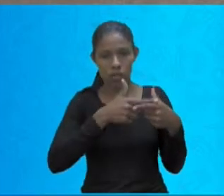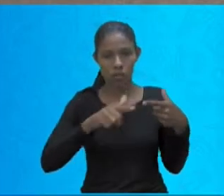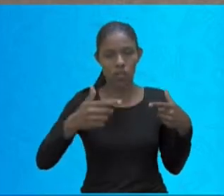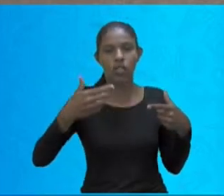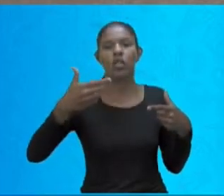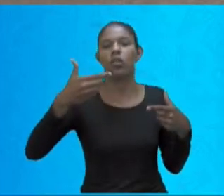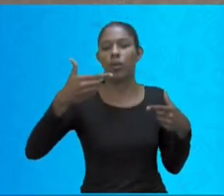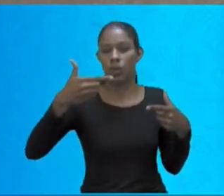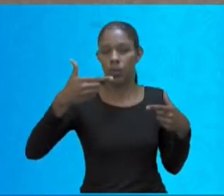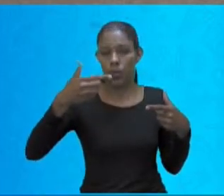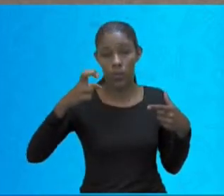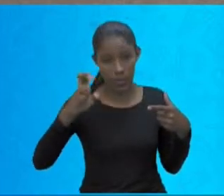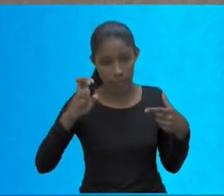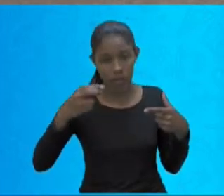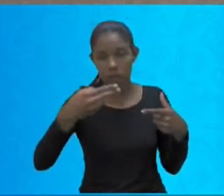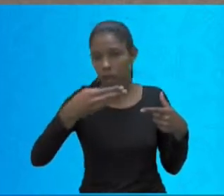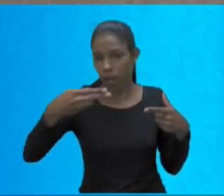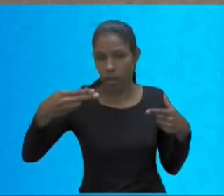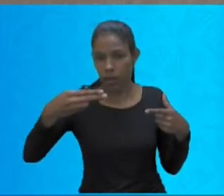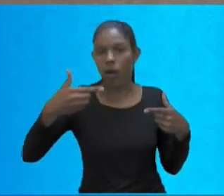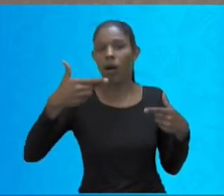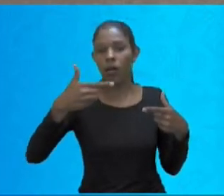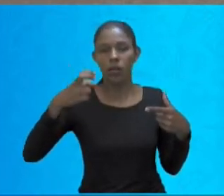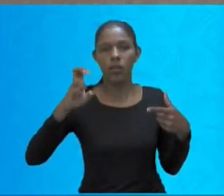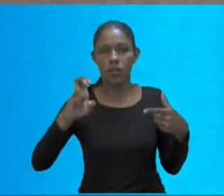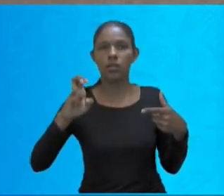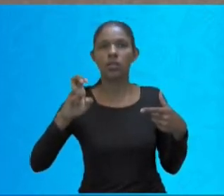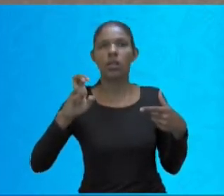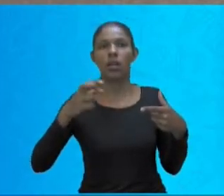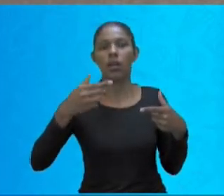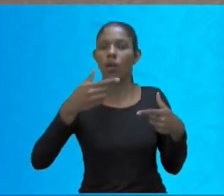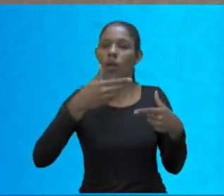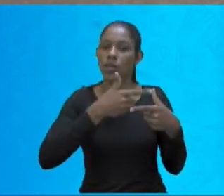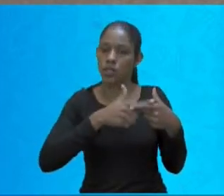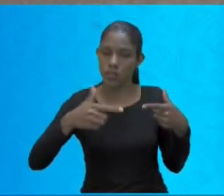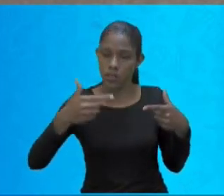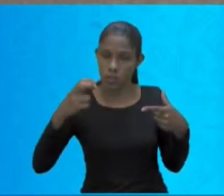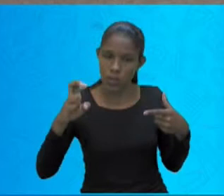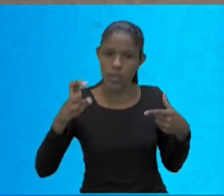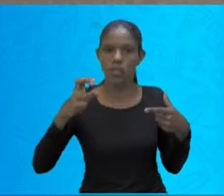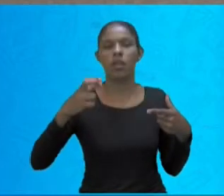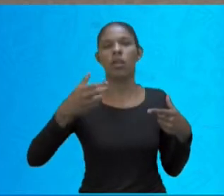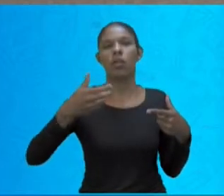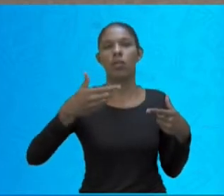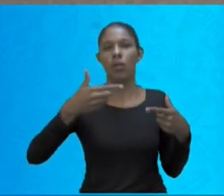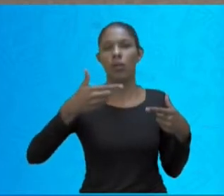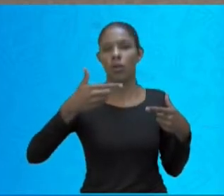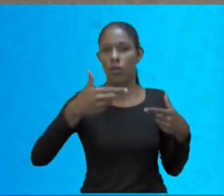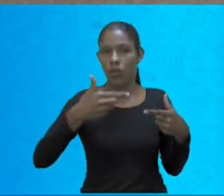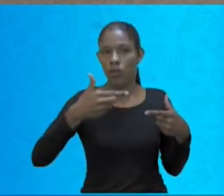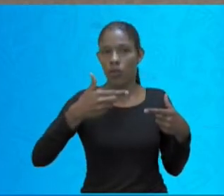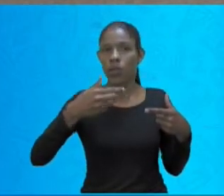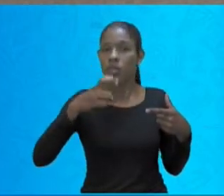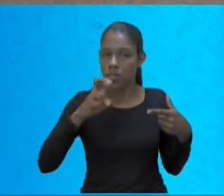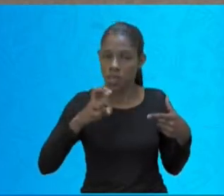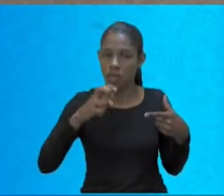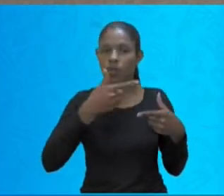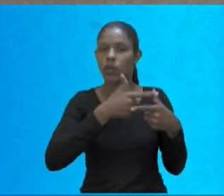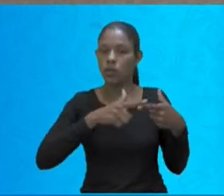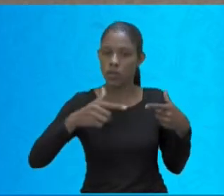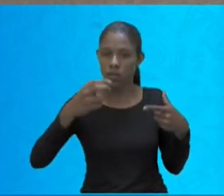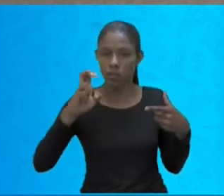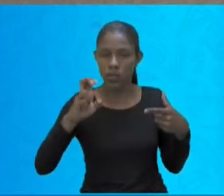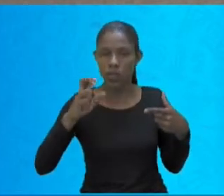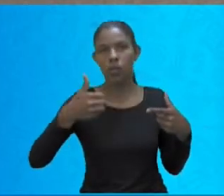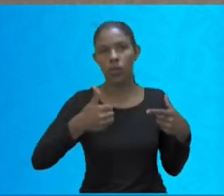25. Que dividido por 5 dá 5, que dividido por 5, 1. Quantas vezes repetiu o 2? 1,